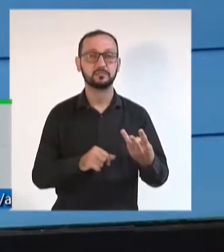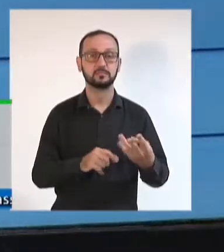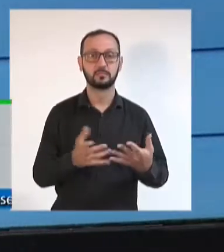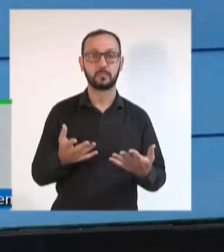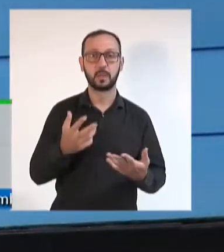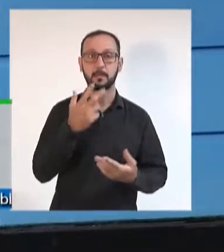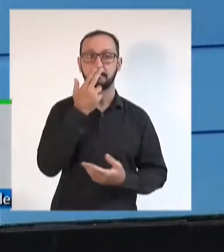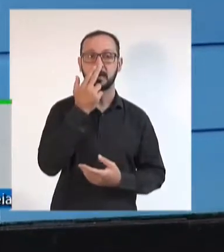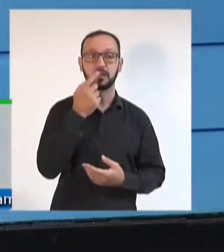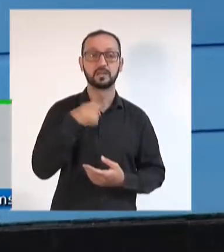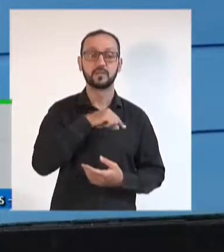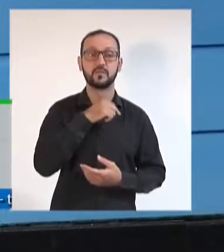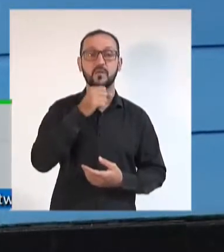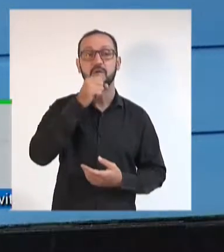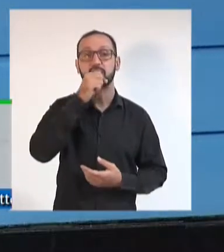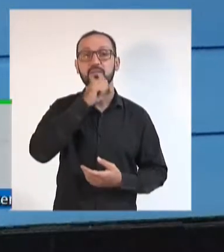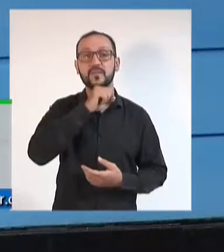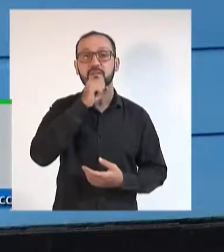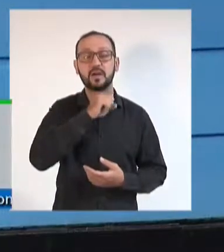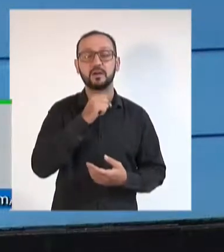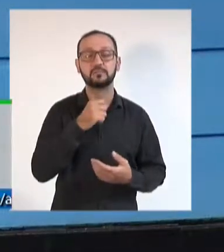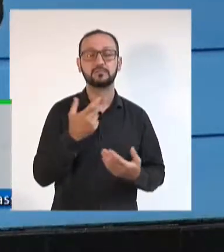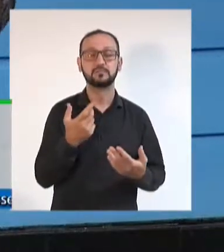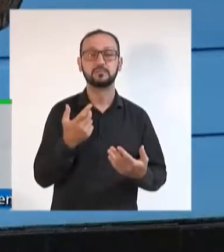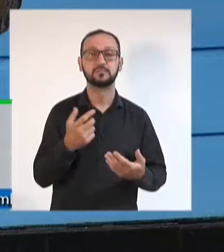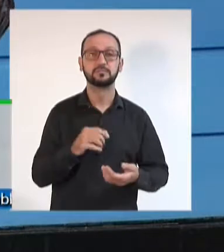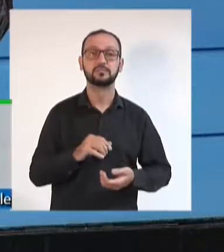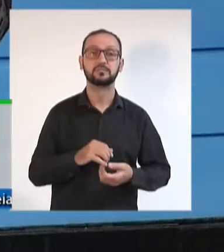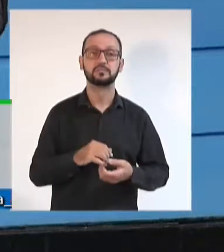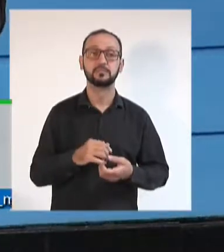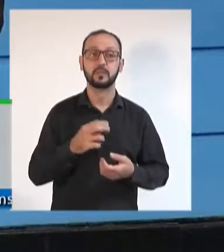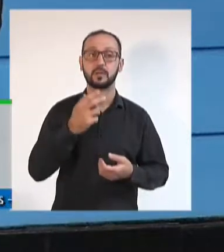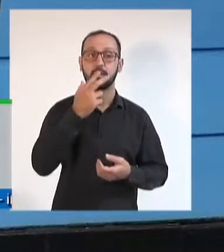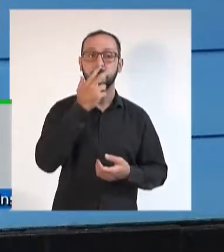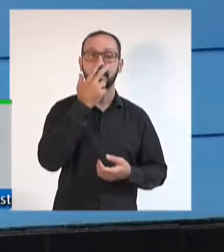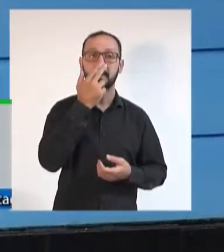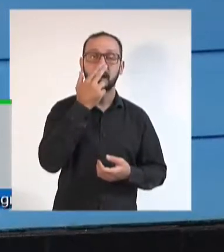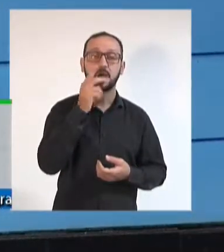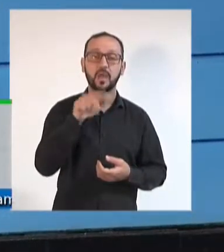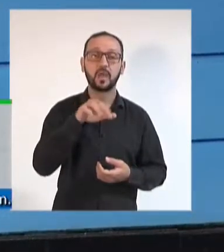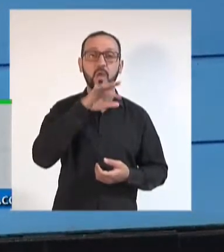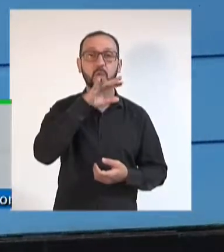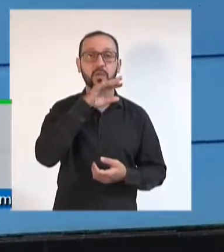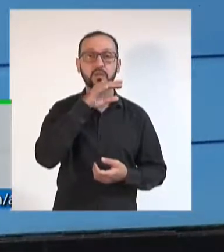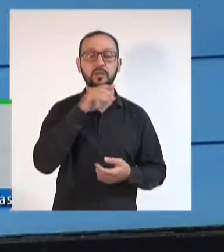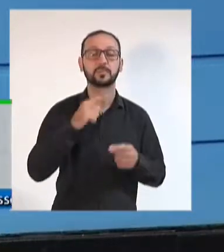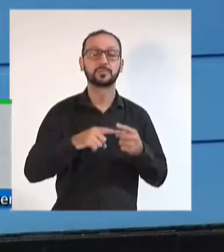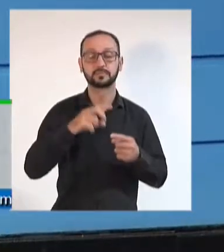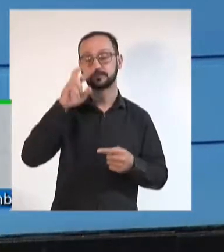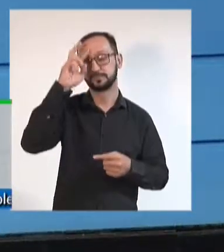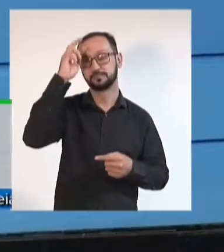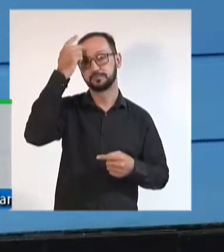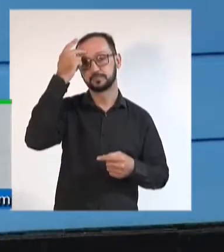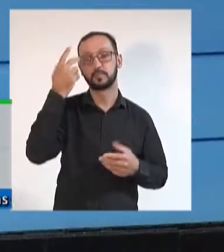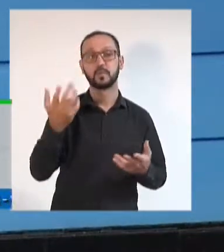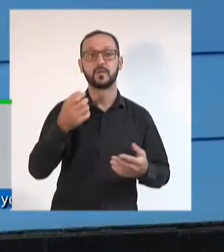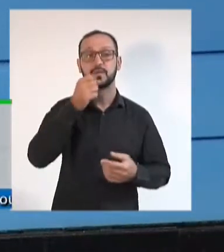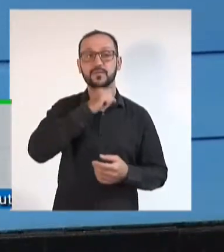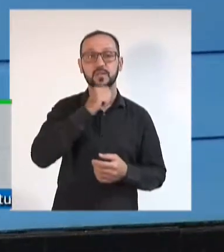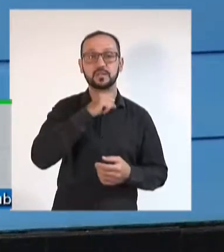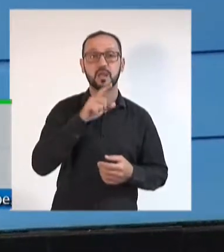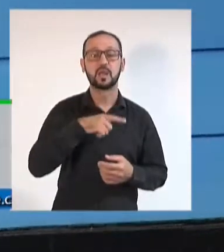daqui a pouco, né, que envelhecer, a gente traz essa coisa ruim do envelhecimento. Muito pelo contrário, envelhecer é